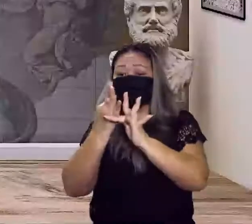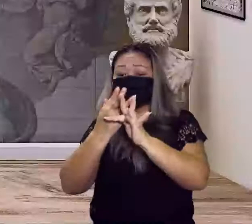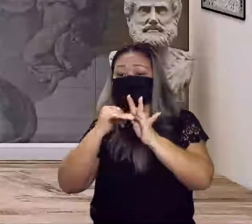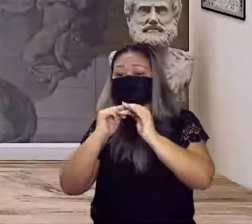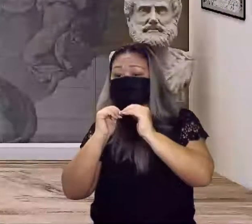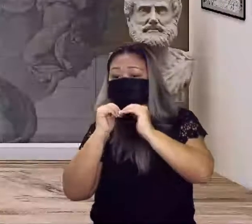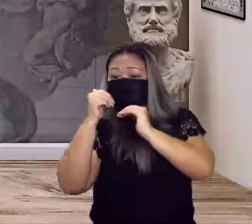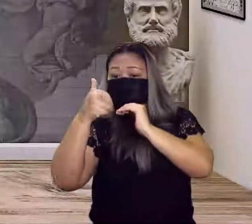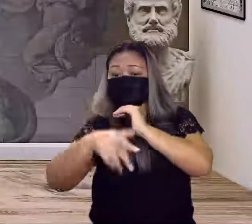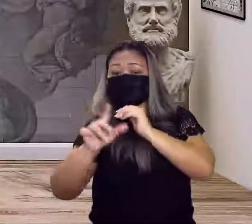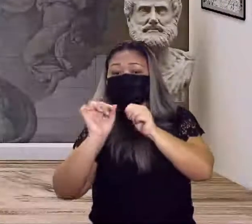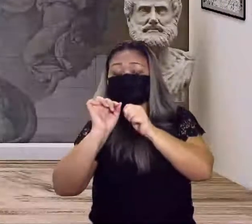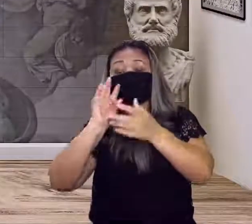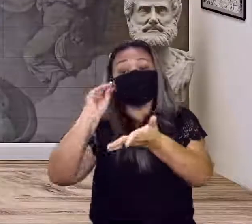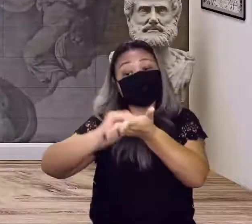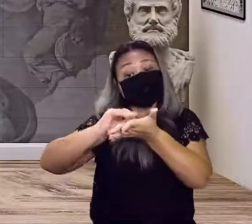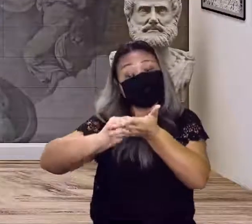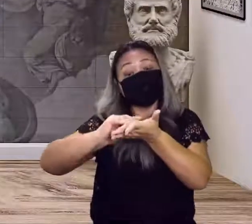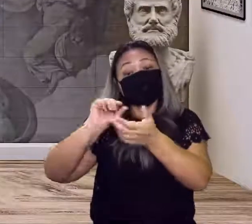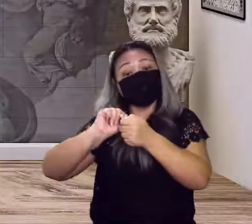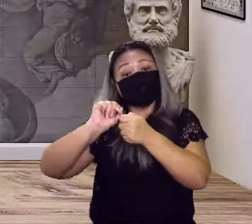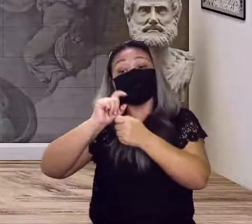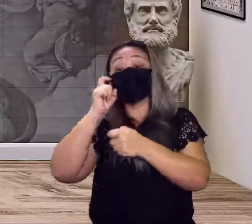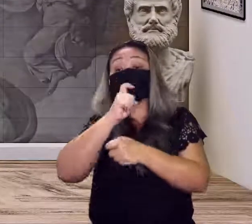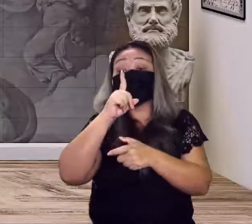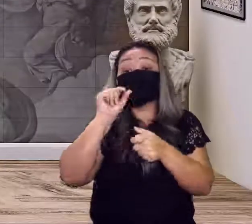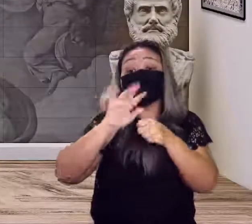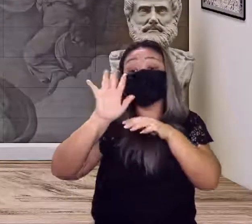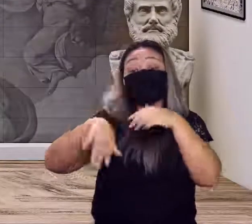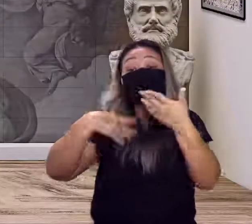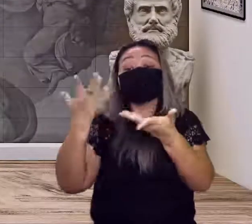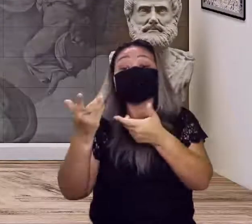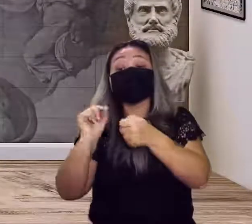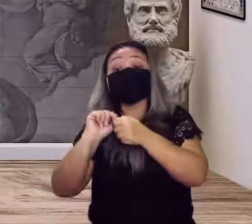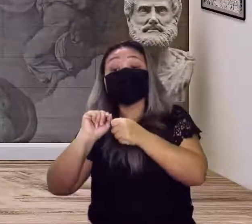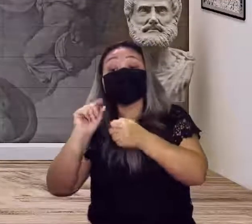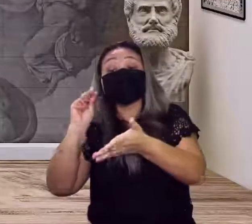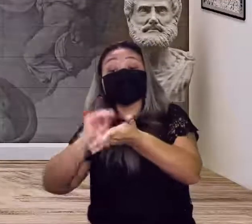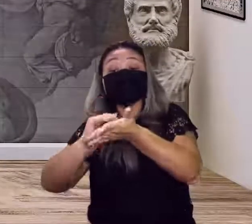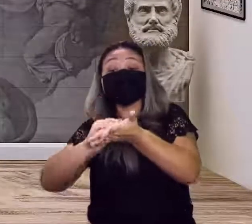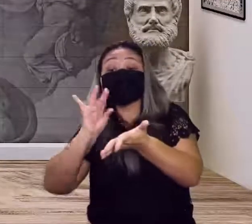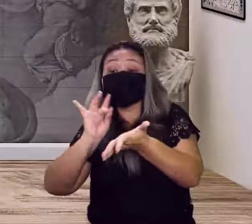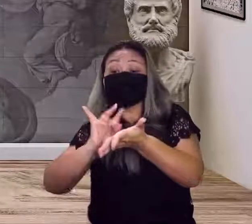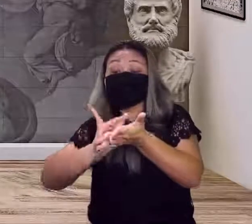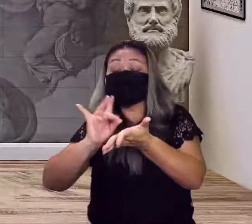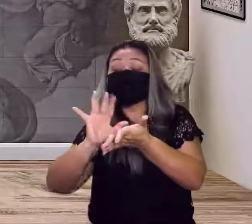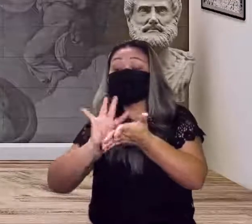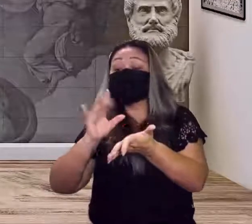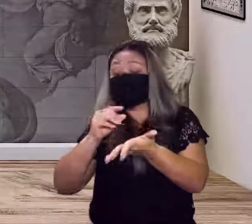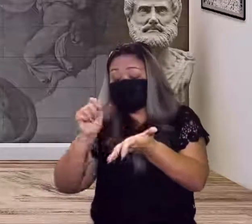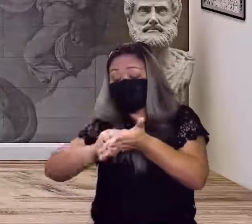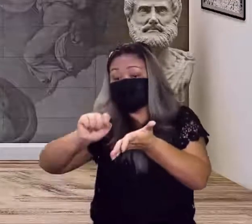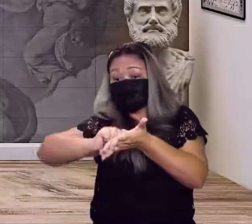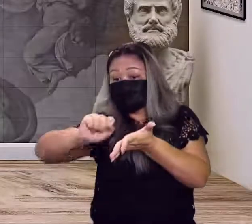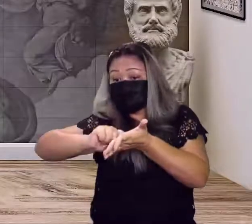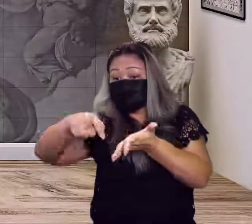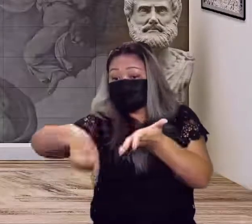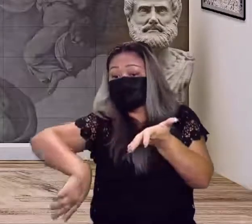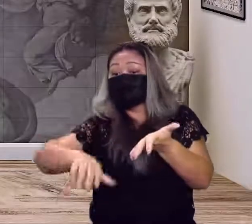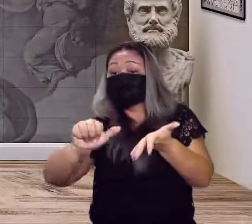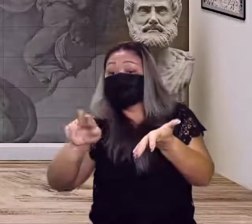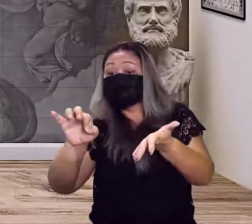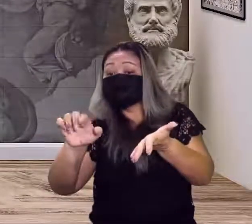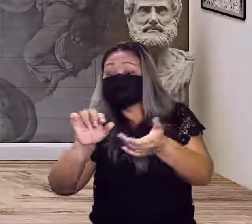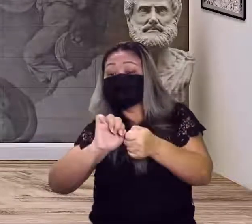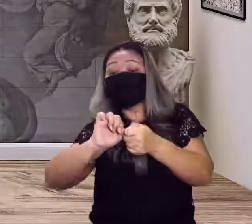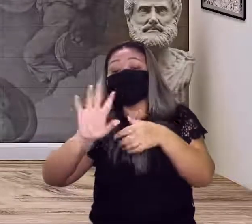mentira? É a ausência da verdade metafísica, né, de Agostinho, Santo Agostinho, Tomás de Aquino. E a mentira